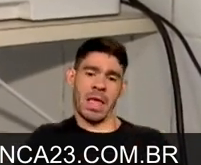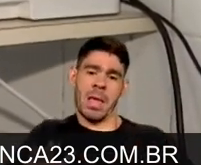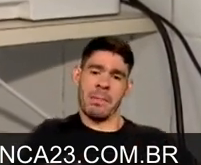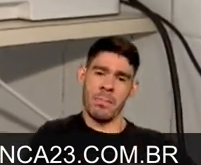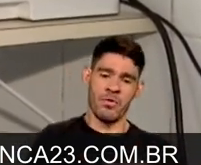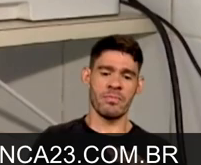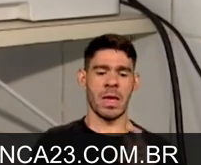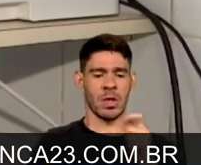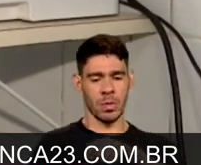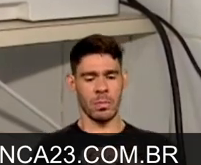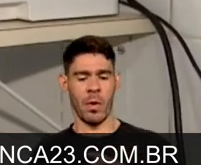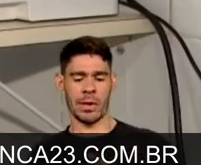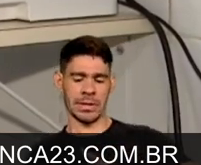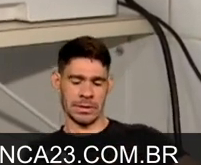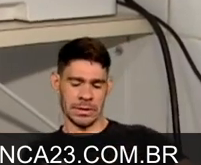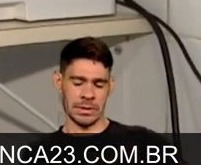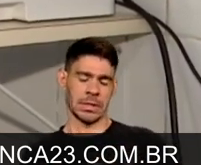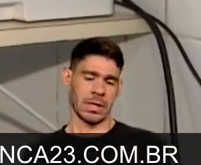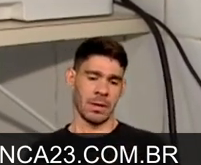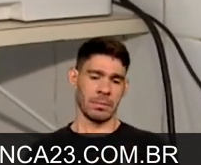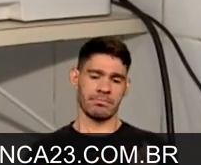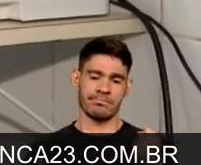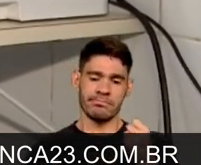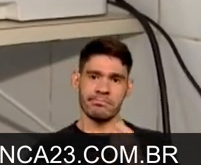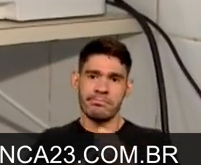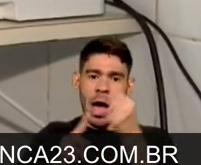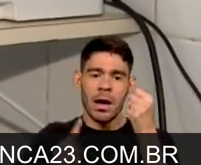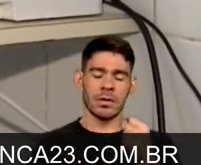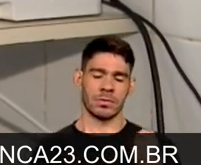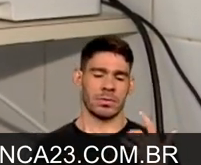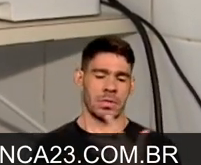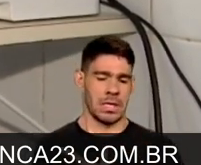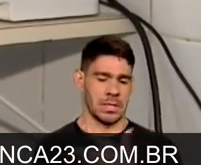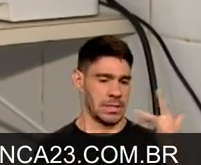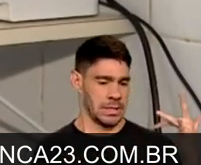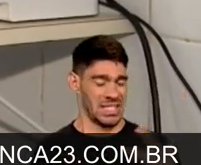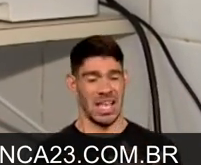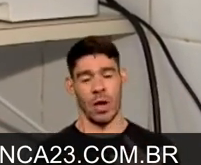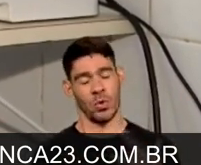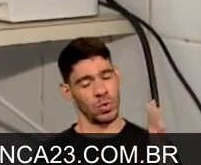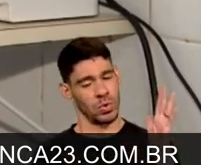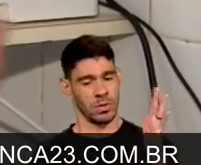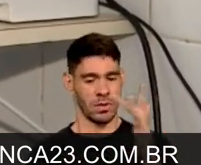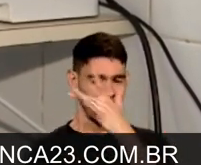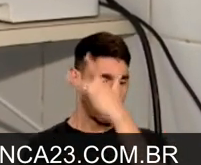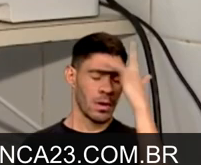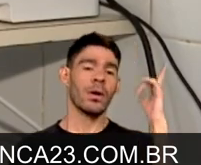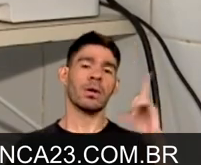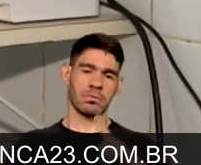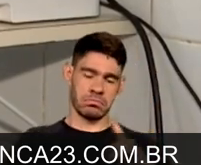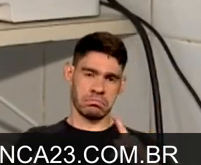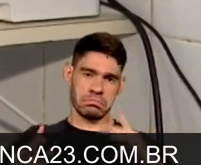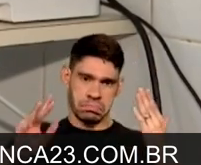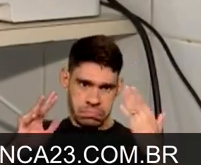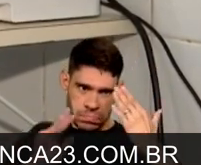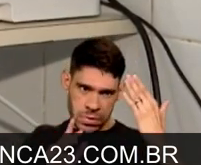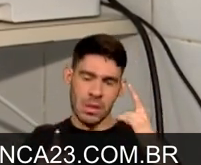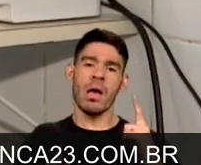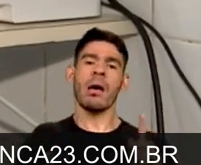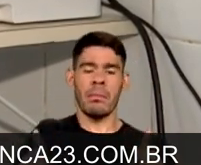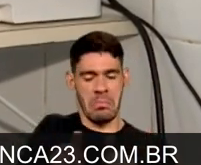E isso tudo, além de impacto para a saúde de forma geral, para o psicológico do paciente